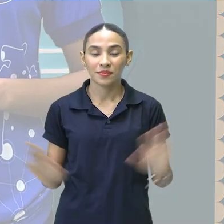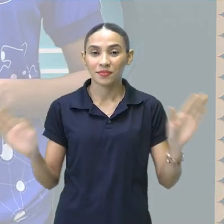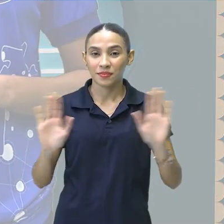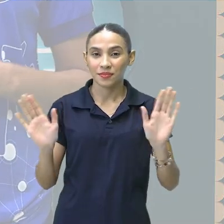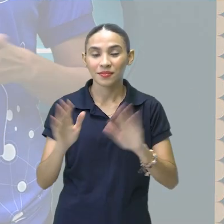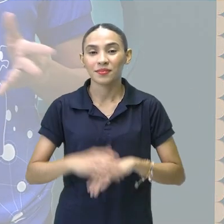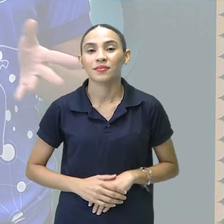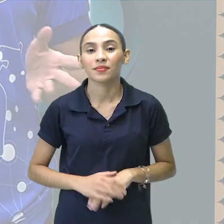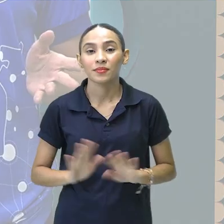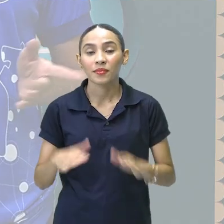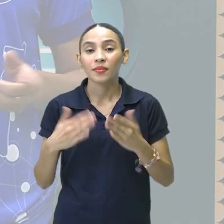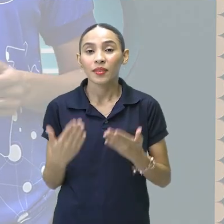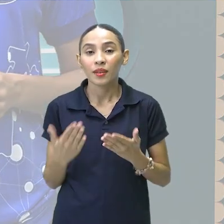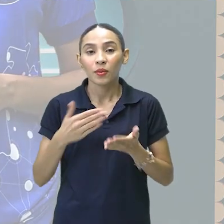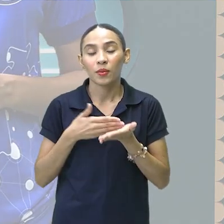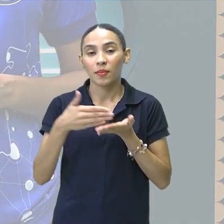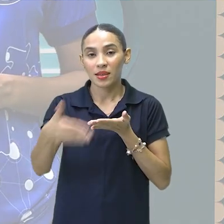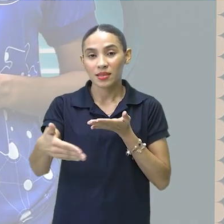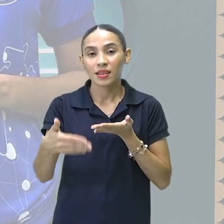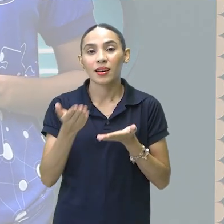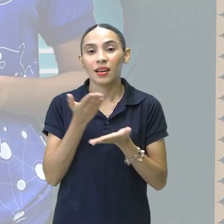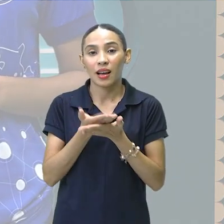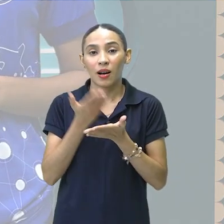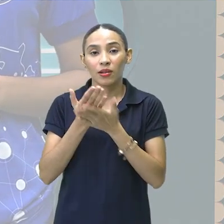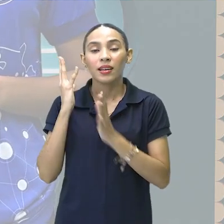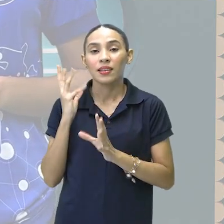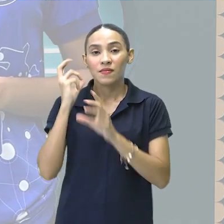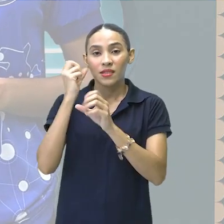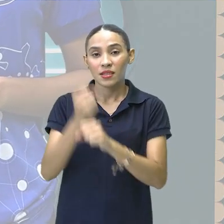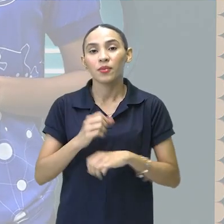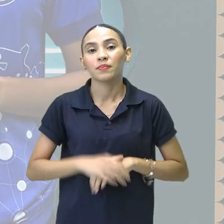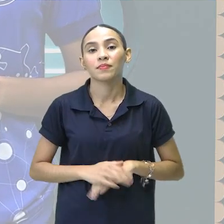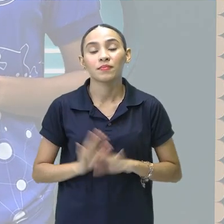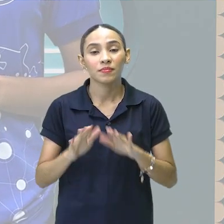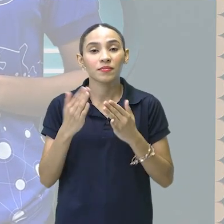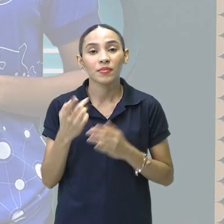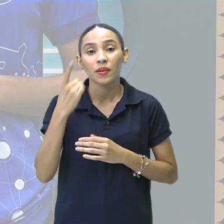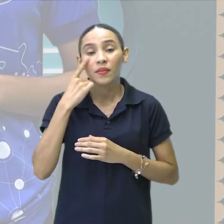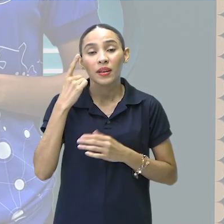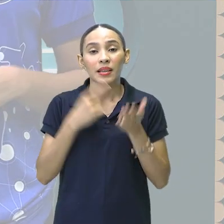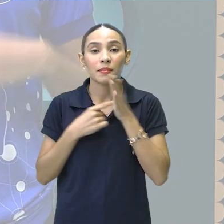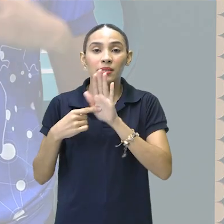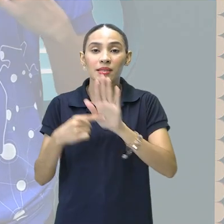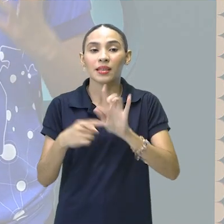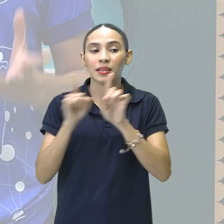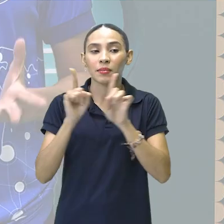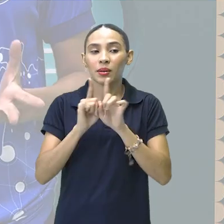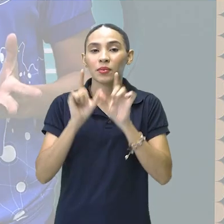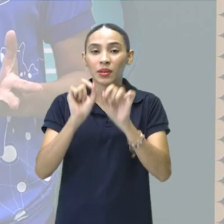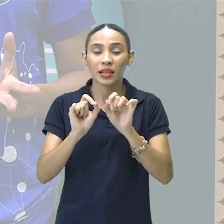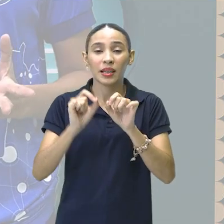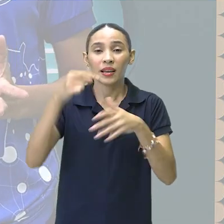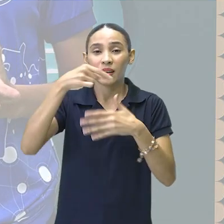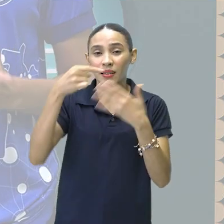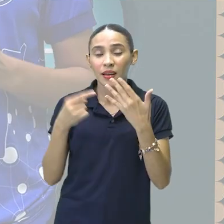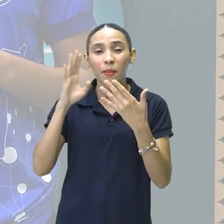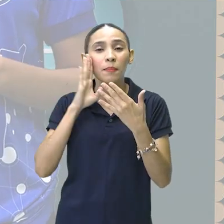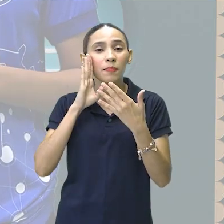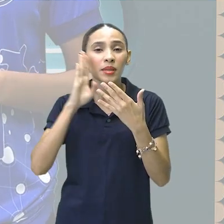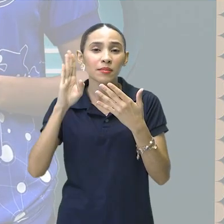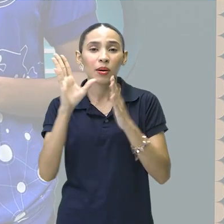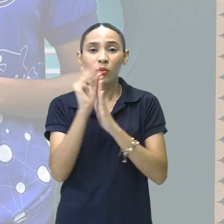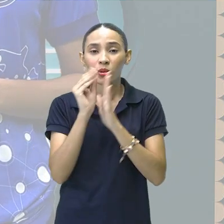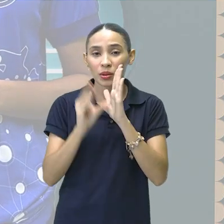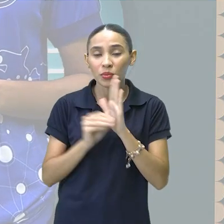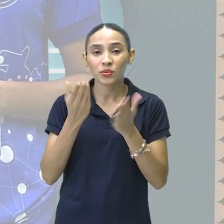Olá! Vamos então começar a nossa revisão, onde vamos trazer aqui os pontos principais dos